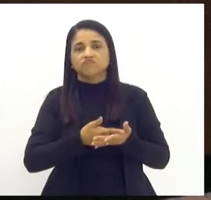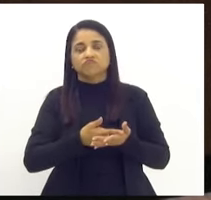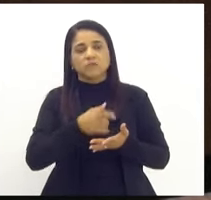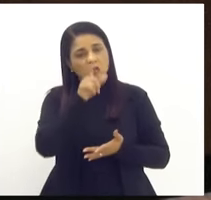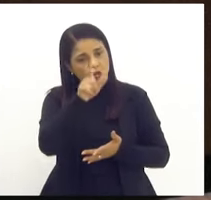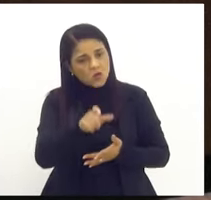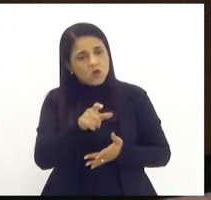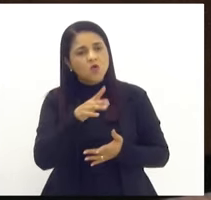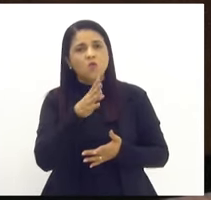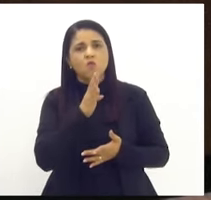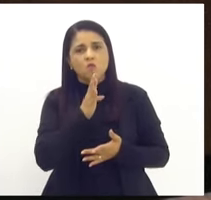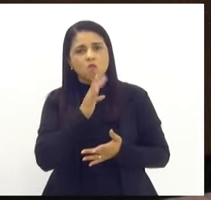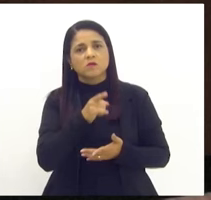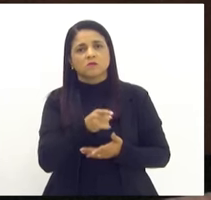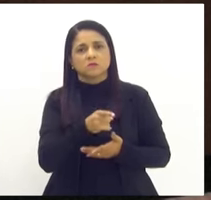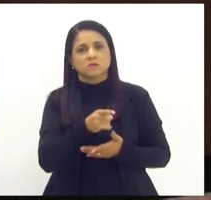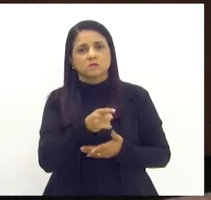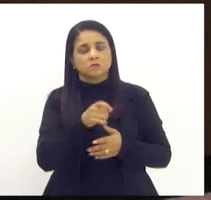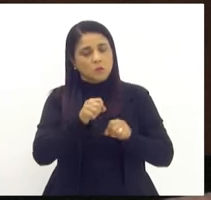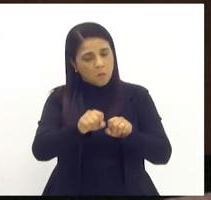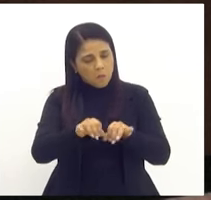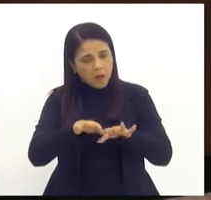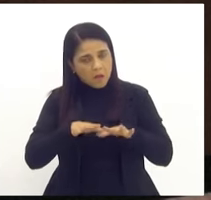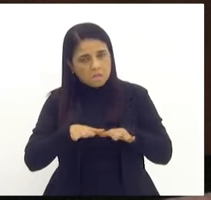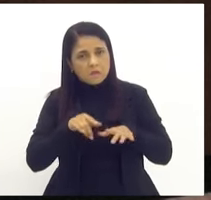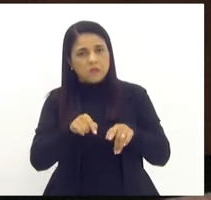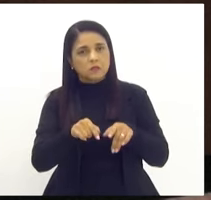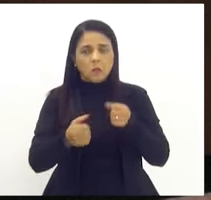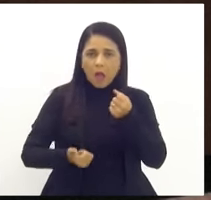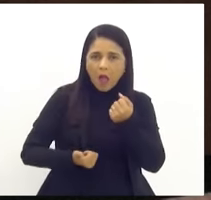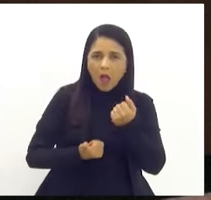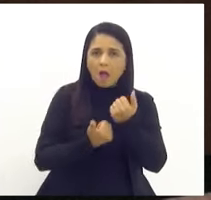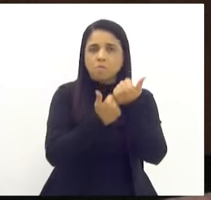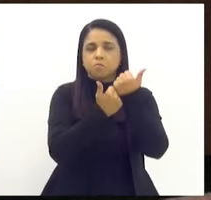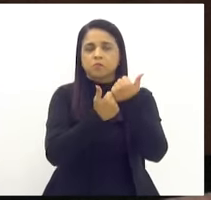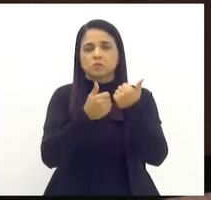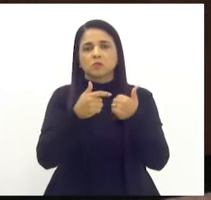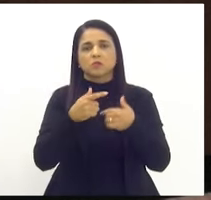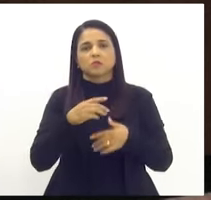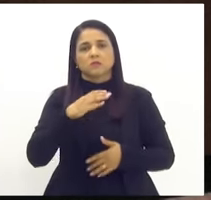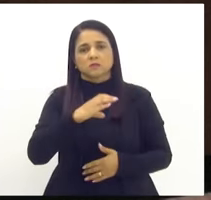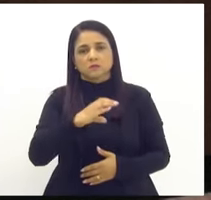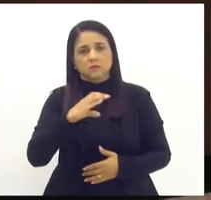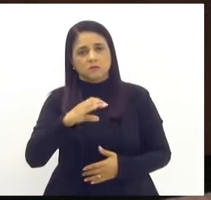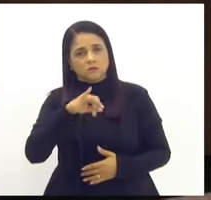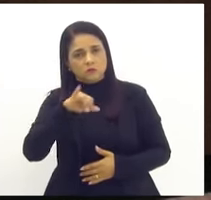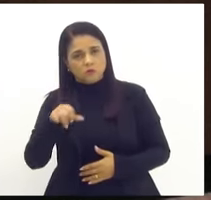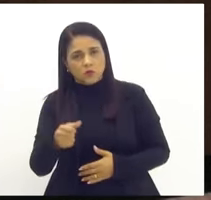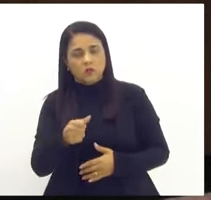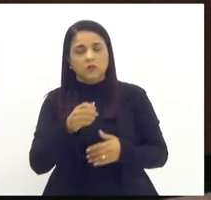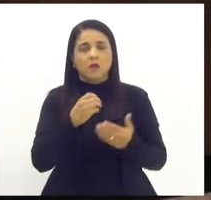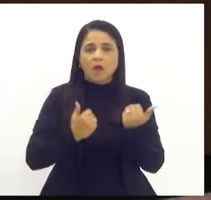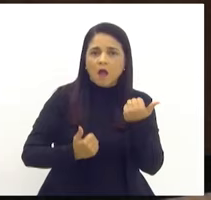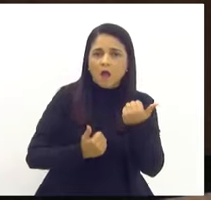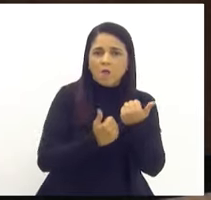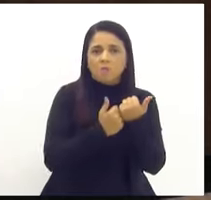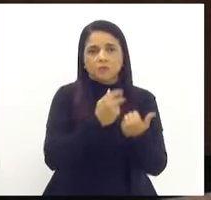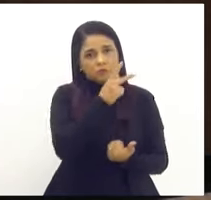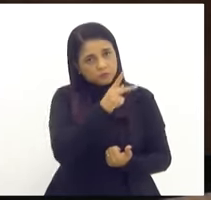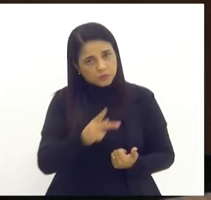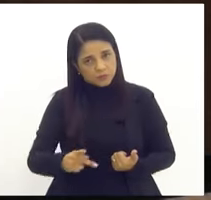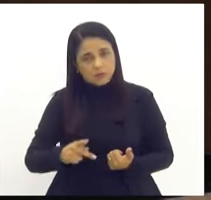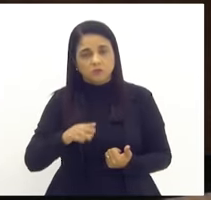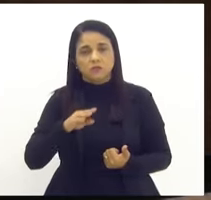reconheceu isso em função do Parlamento do seu apoio do apoio da ccj e da audiência pública que os